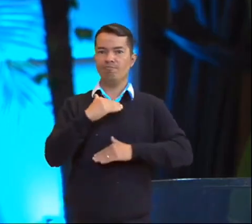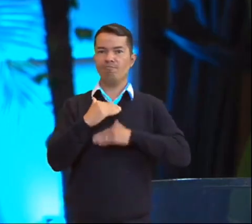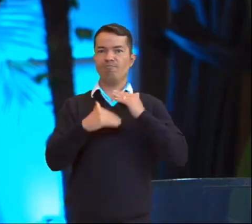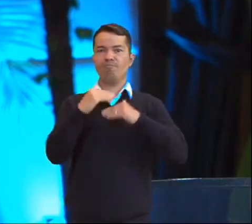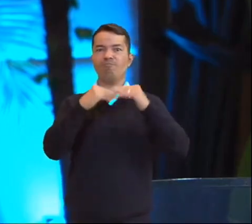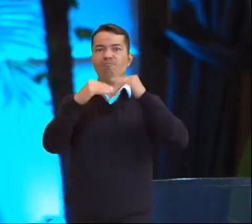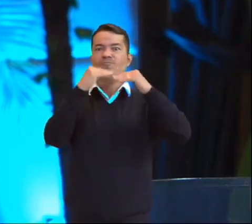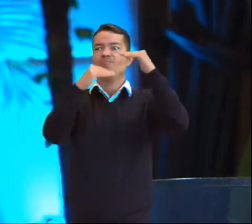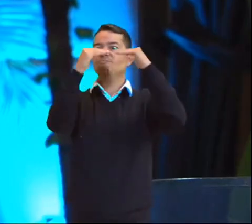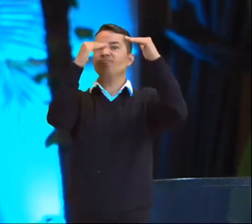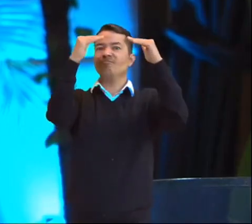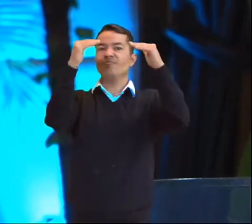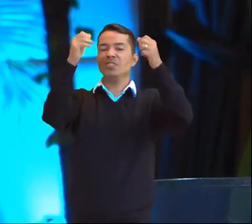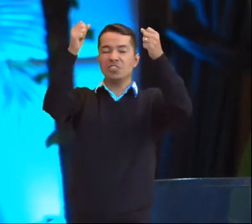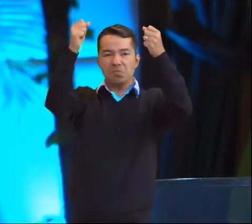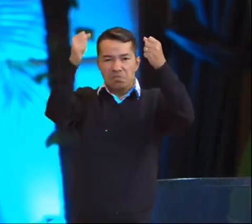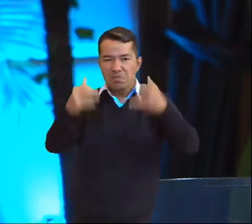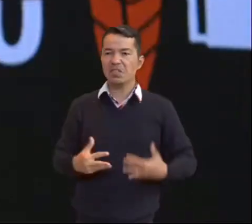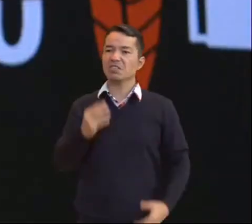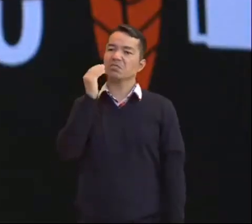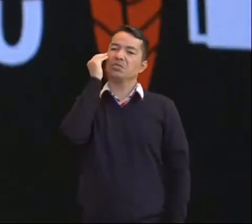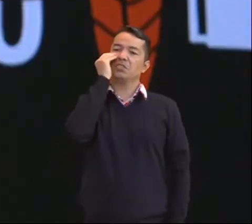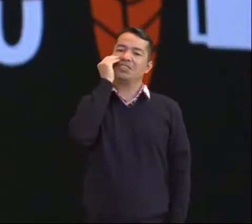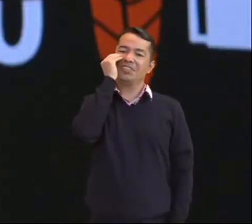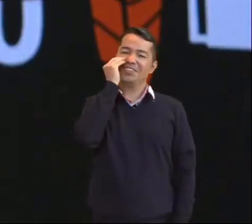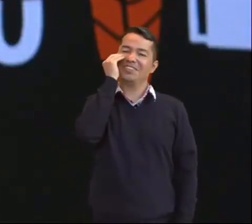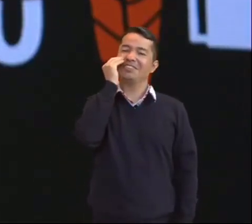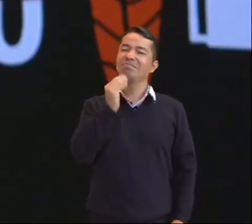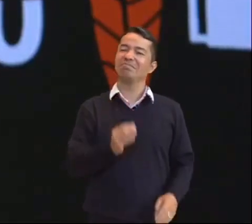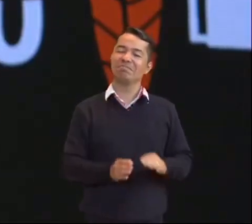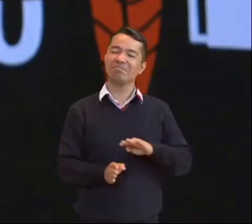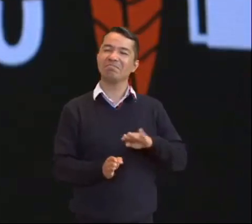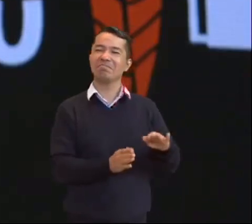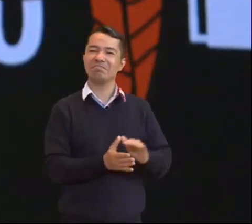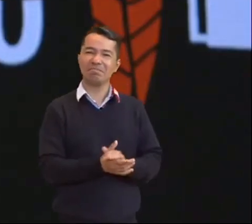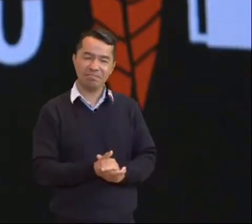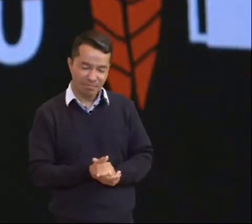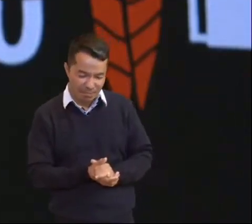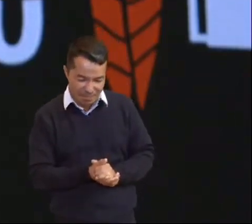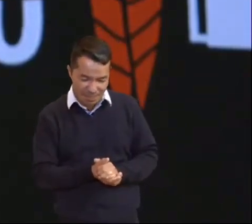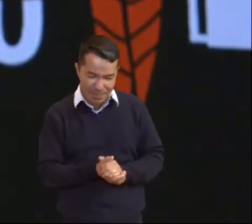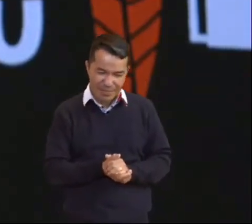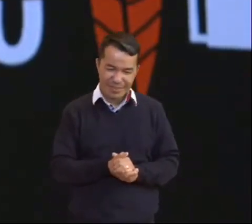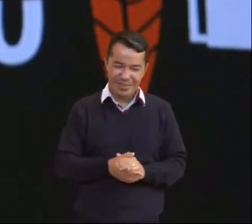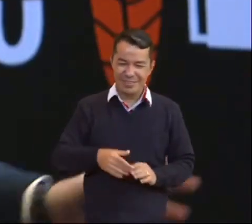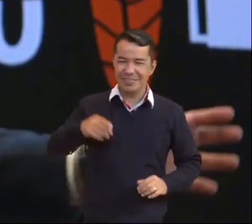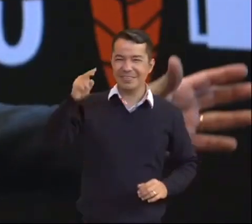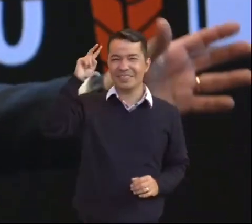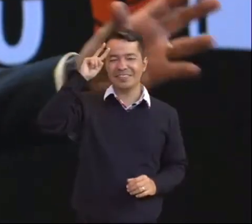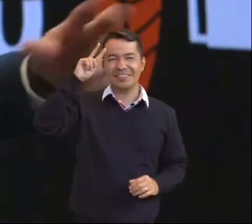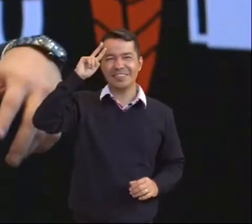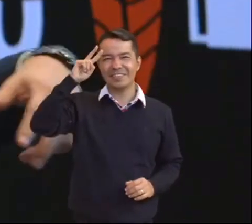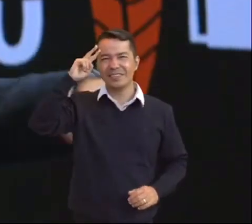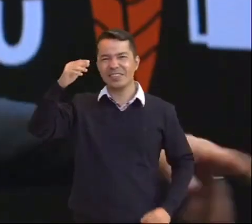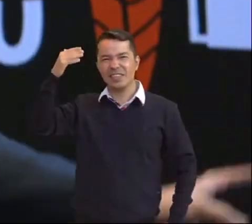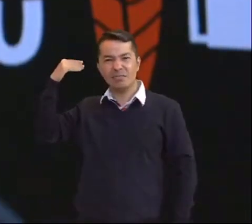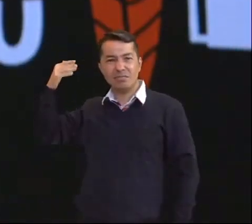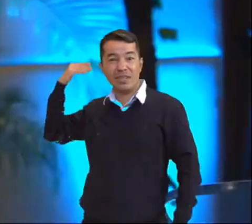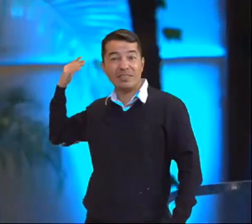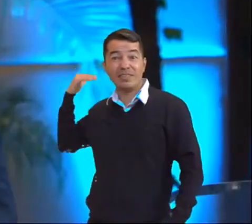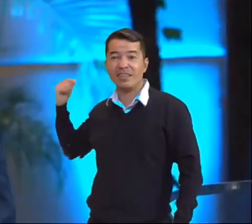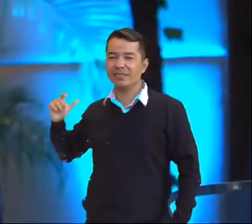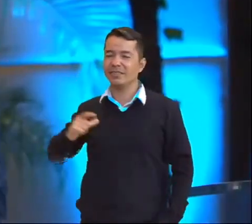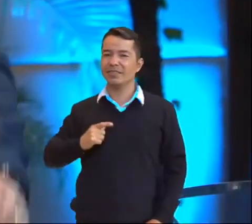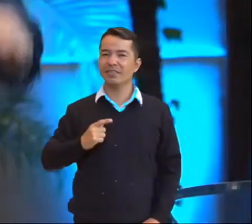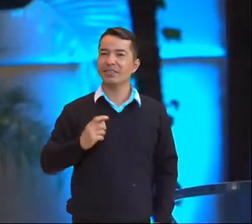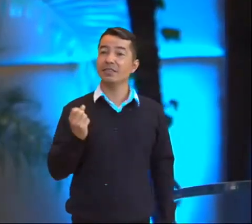Deus fez. Eu nunca esqueço de uma viagem missionária com os adolescentes. A gente voltando da praça, os meninos tinham ido falar